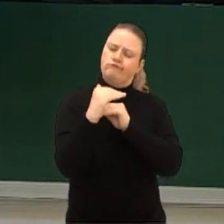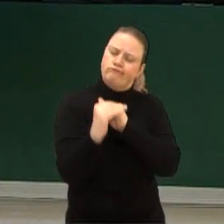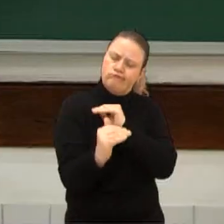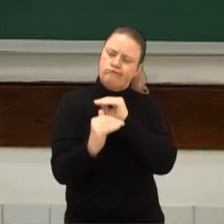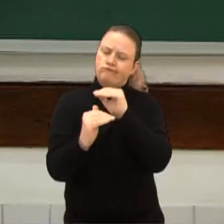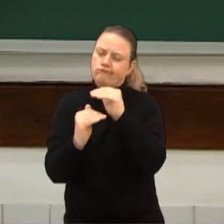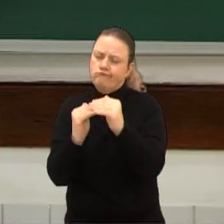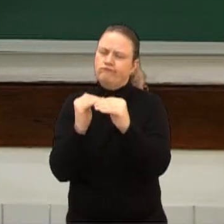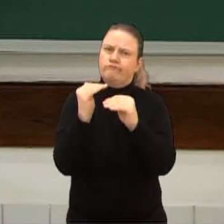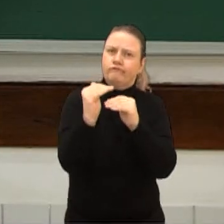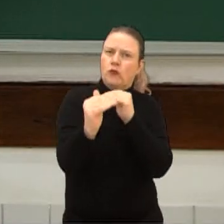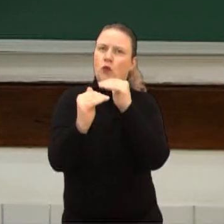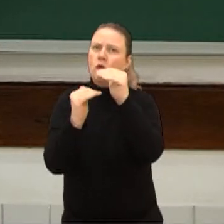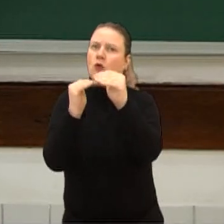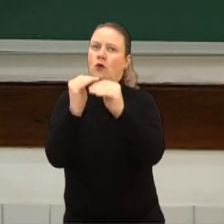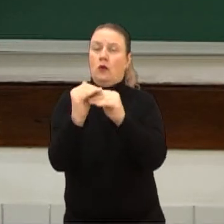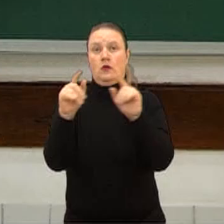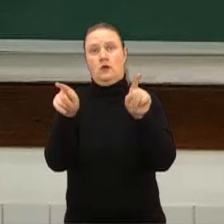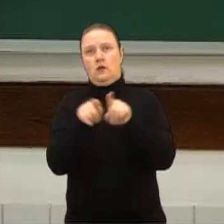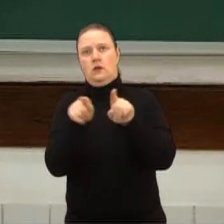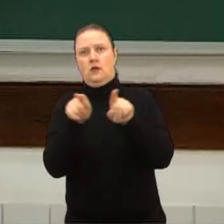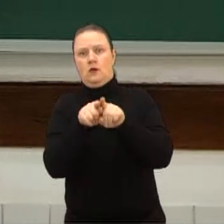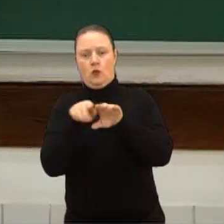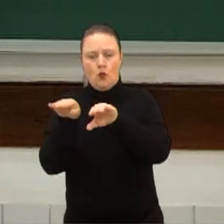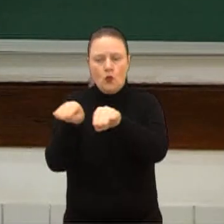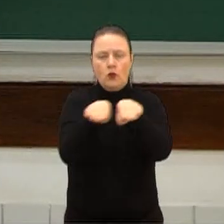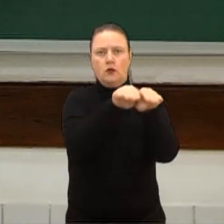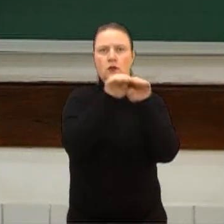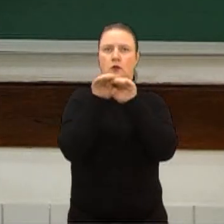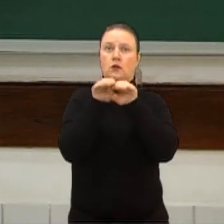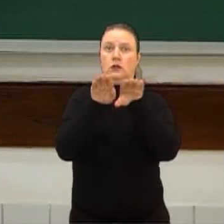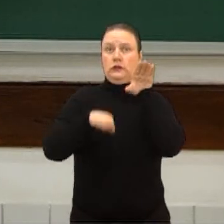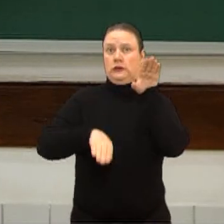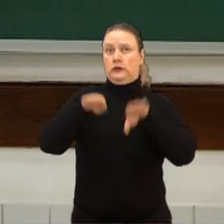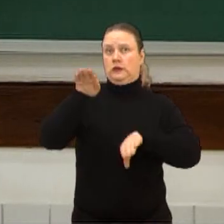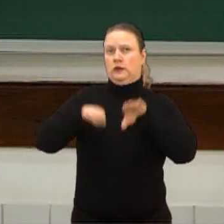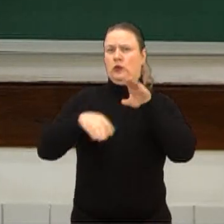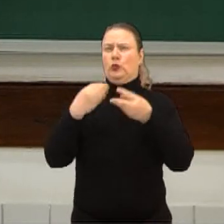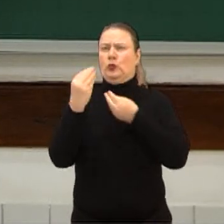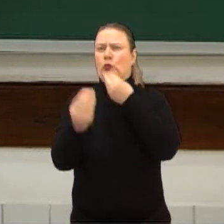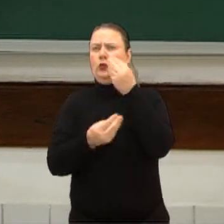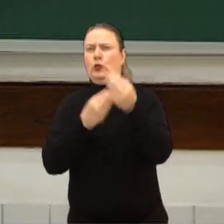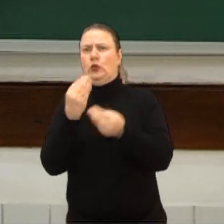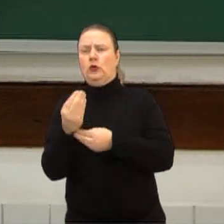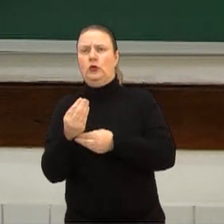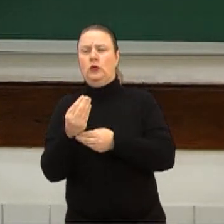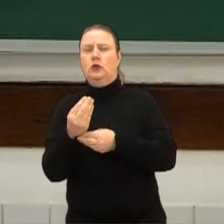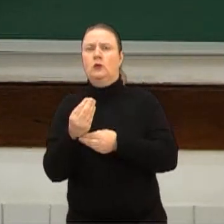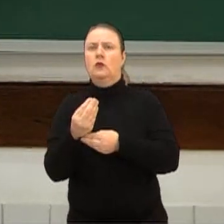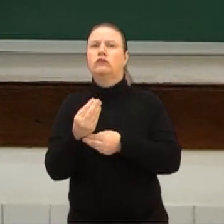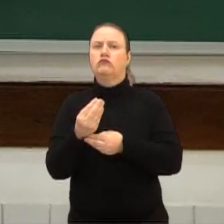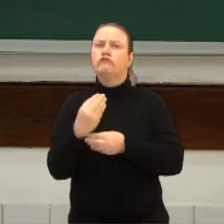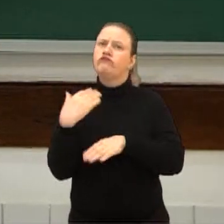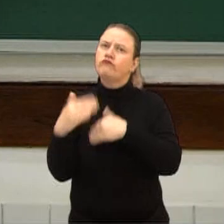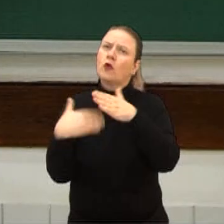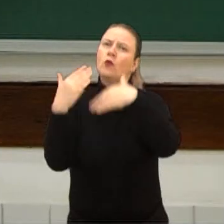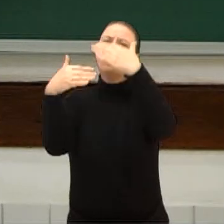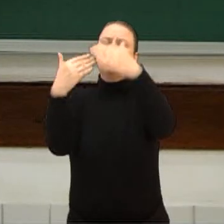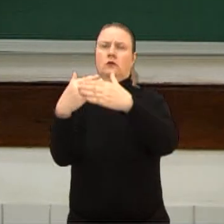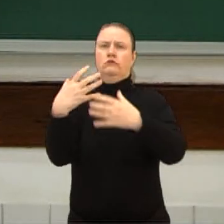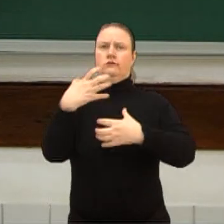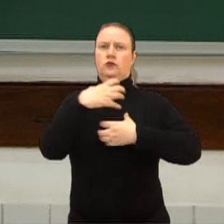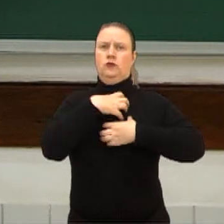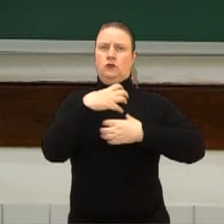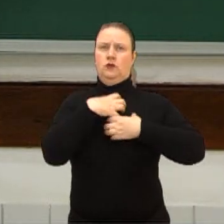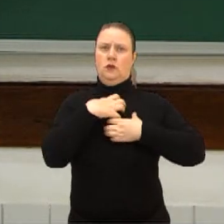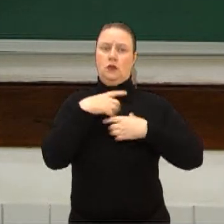e que gradativamente tende a ser equilibrado, dependendo de como se evolui o sentimento e a